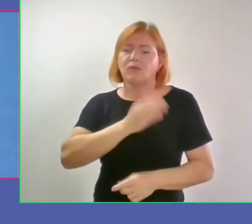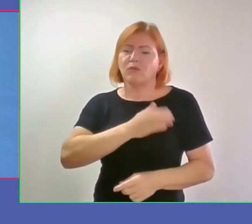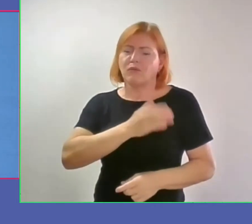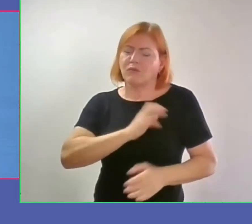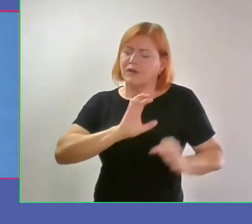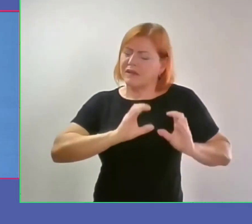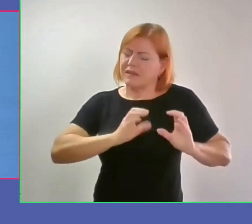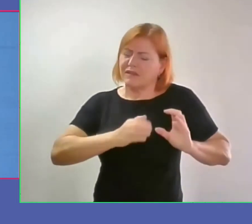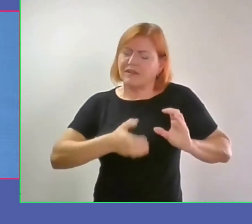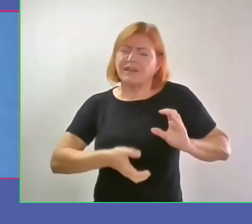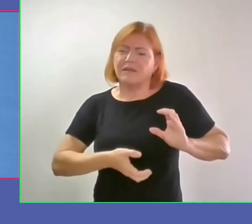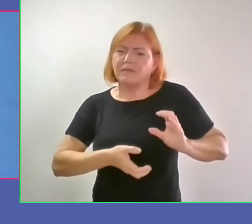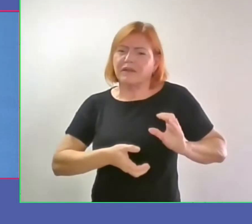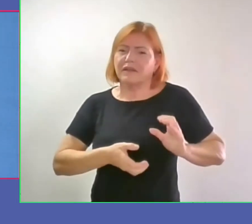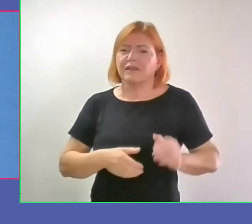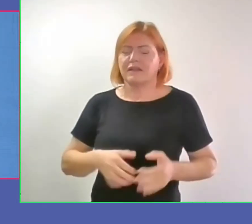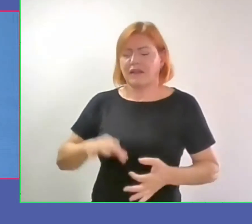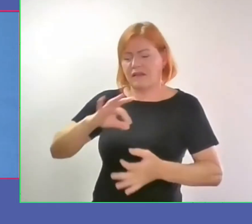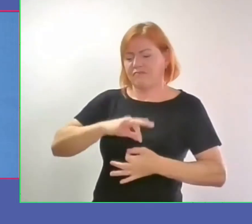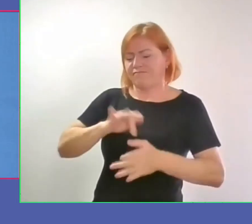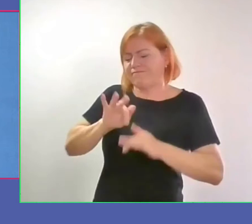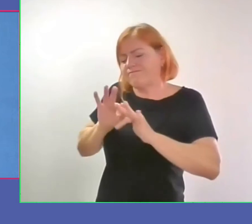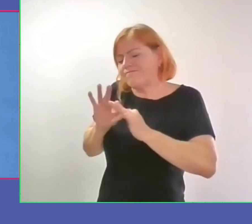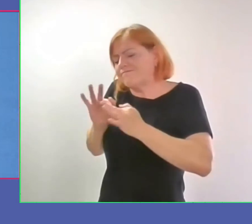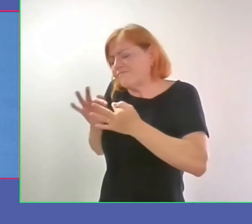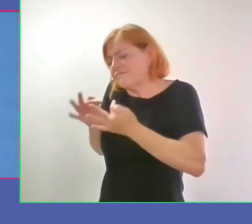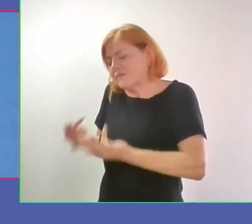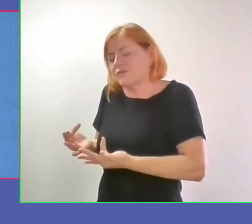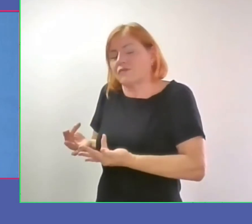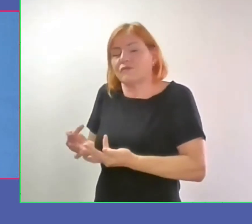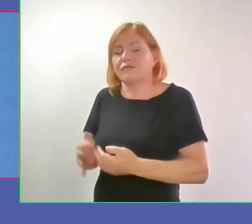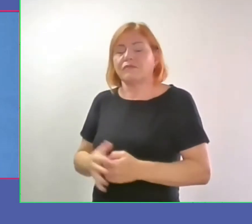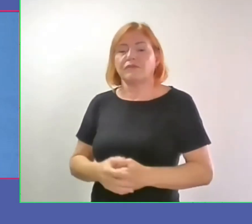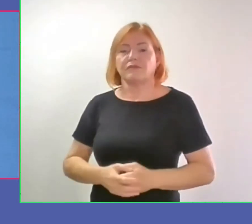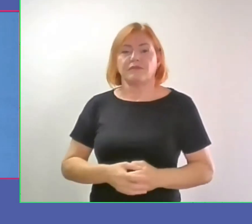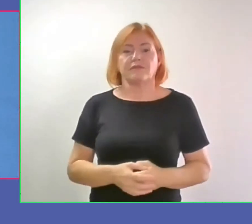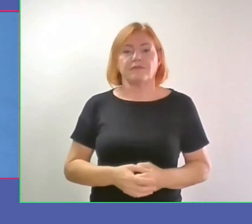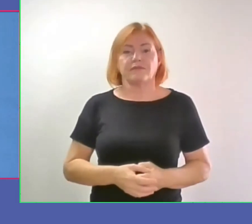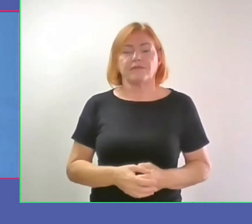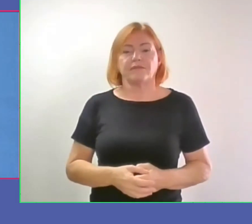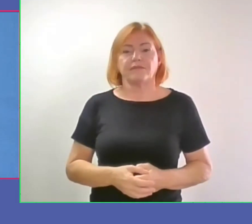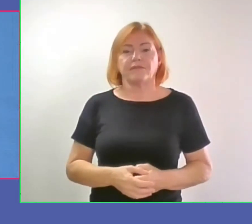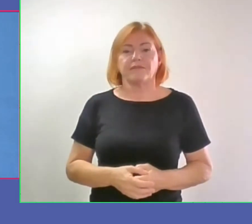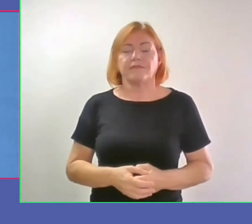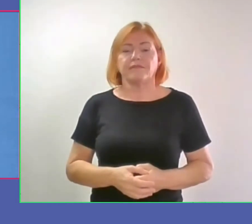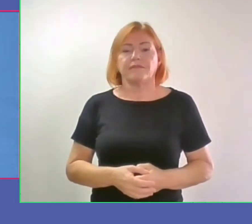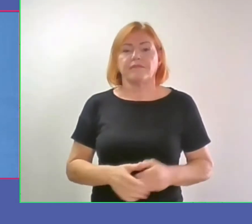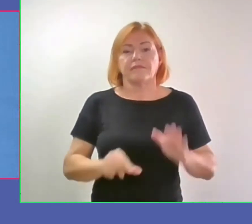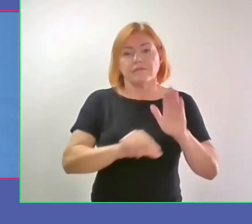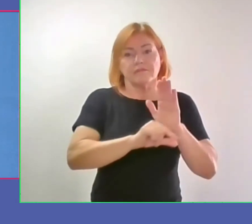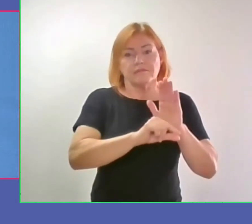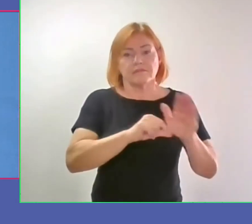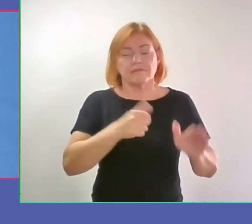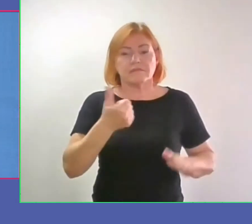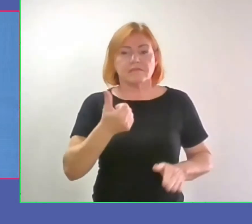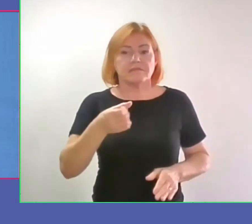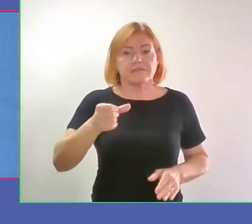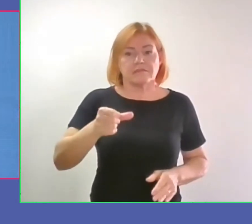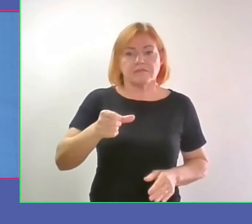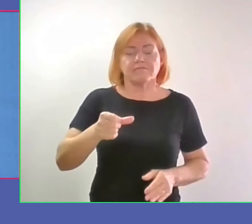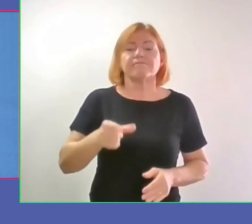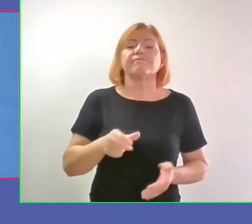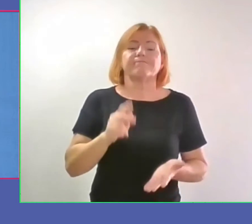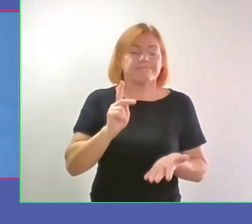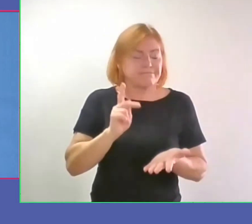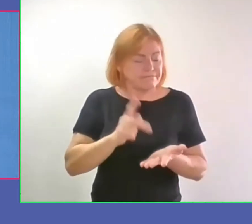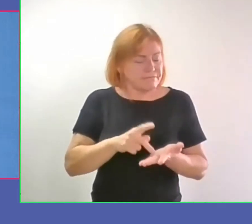também, ó Senhor Jesus, versículo 16 diz assim, em verdade, não